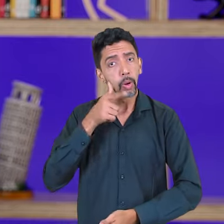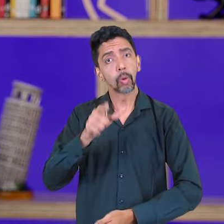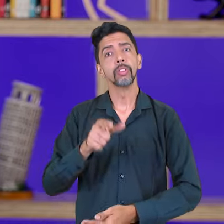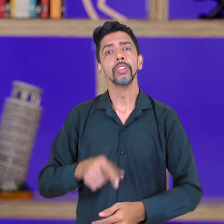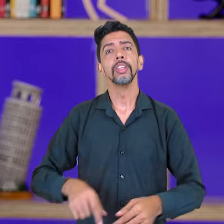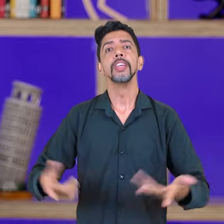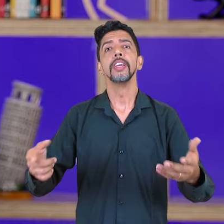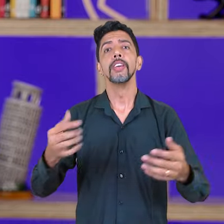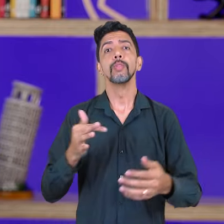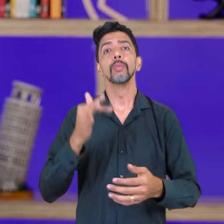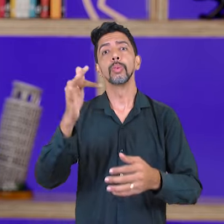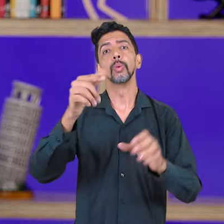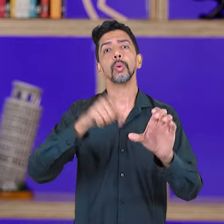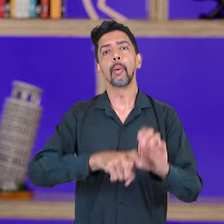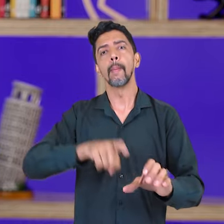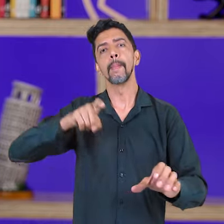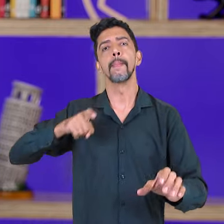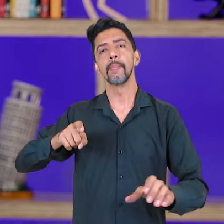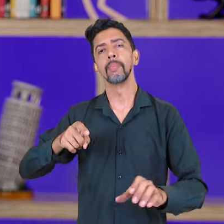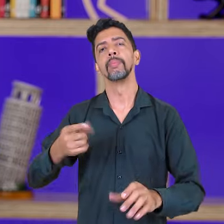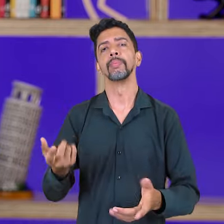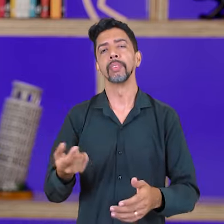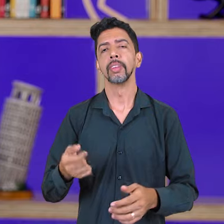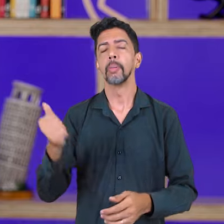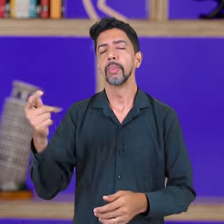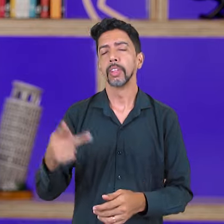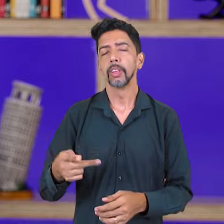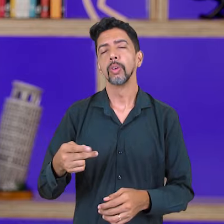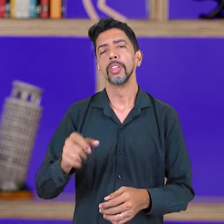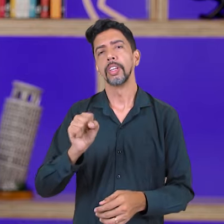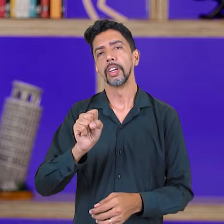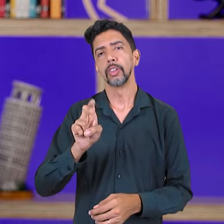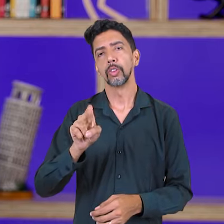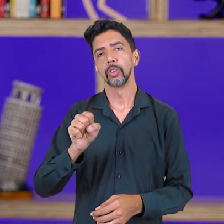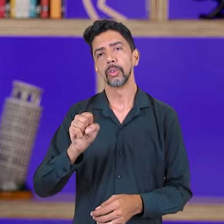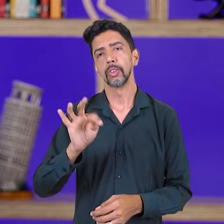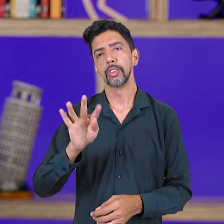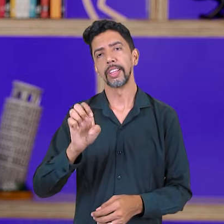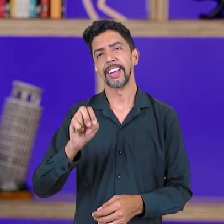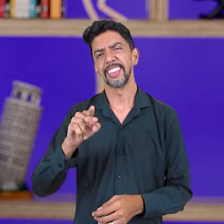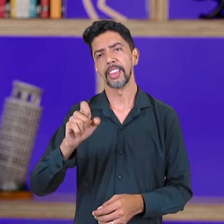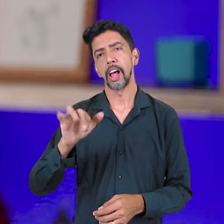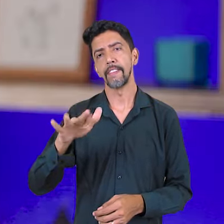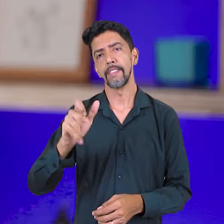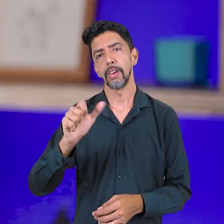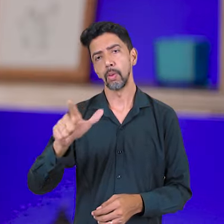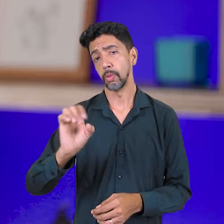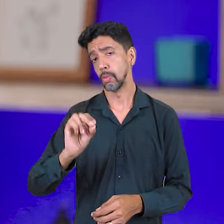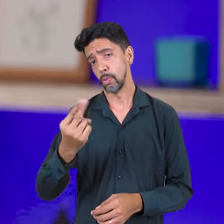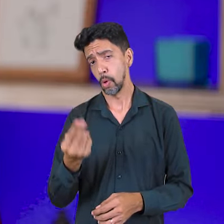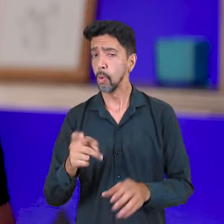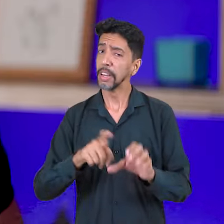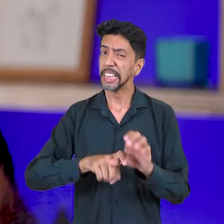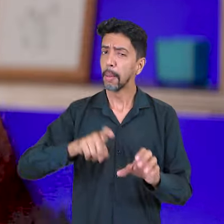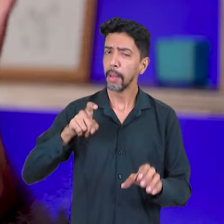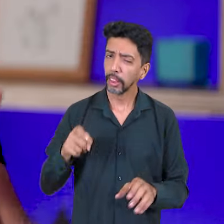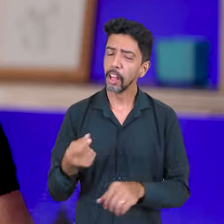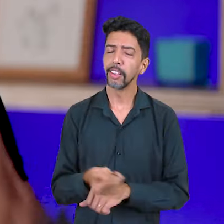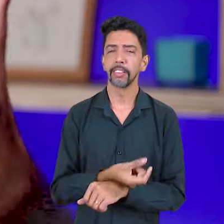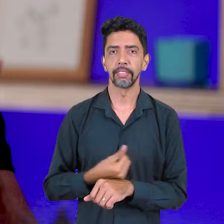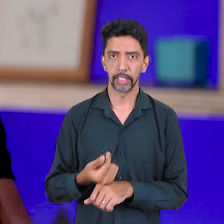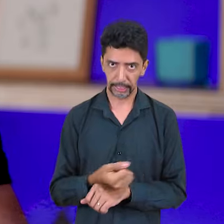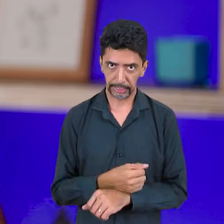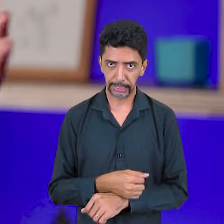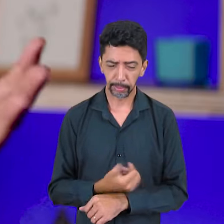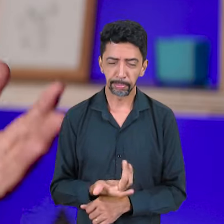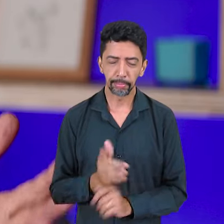sustentabilidade financeira que chamamos de aposentadoria sustentável ou independência financeira e para você saber